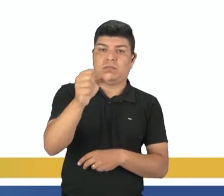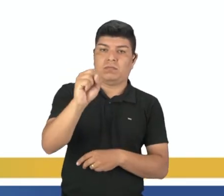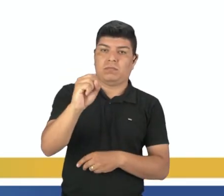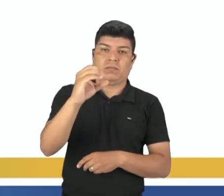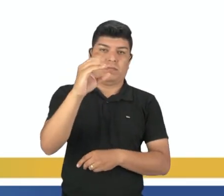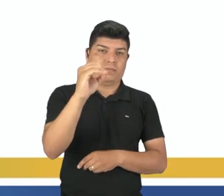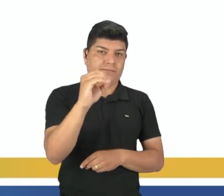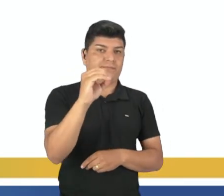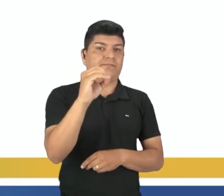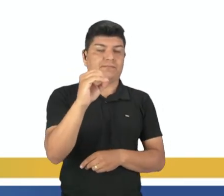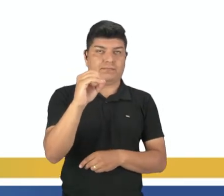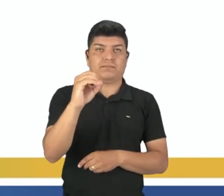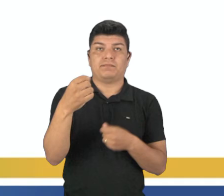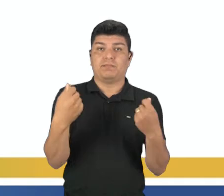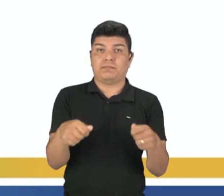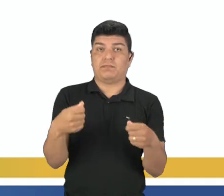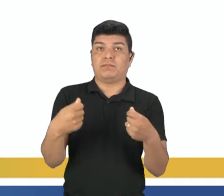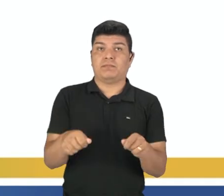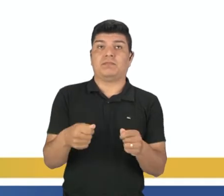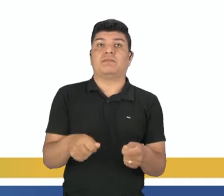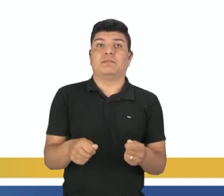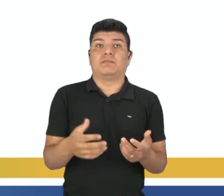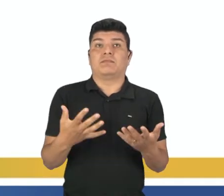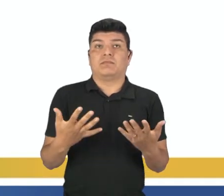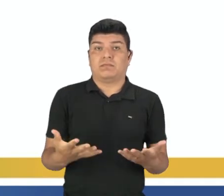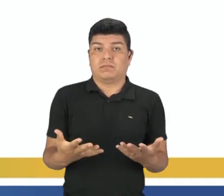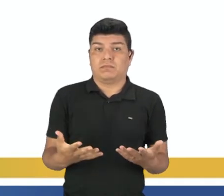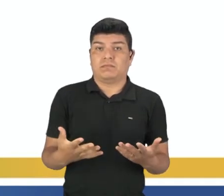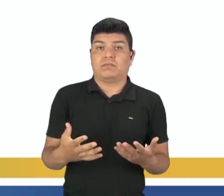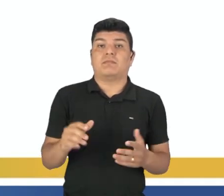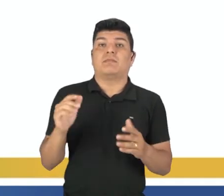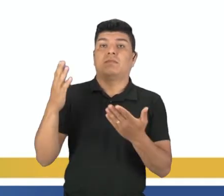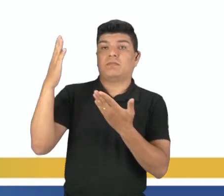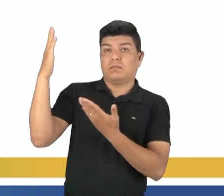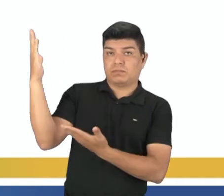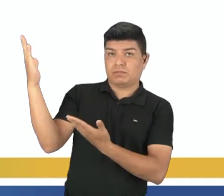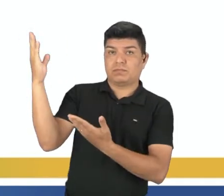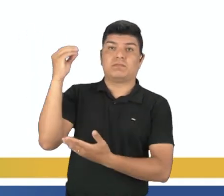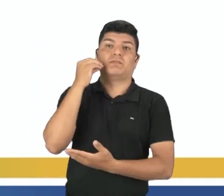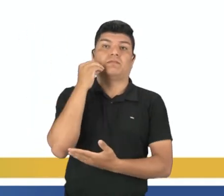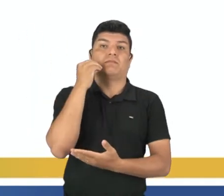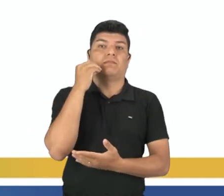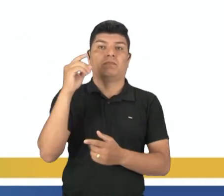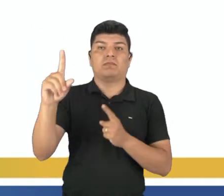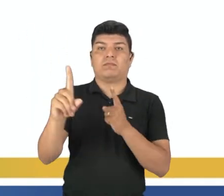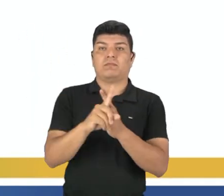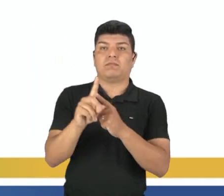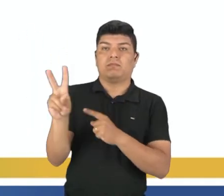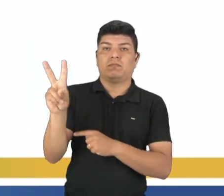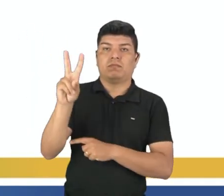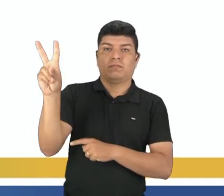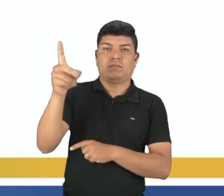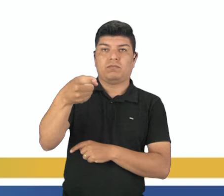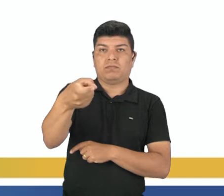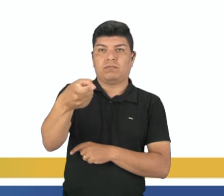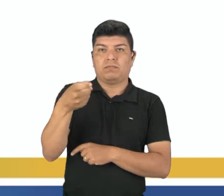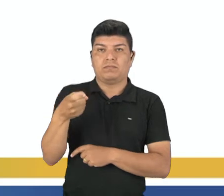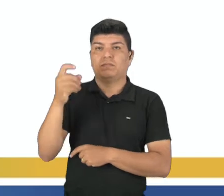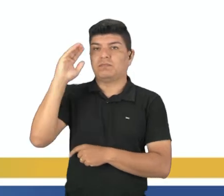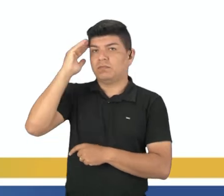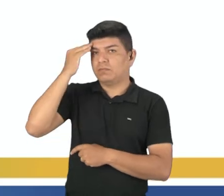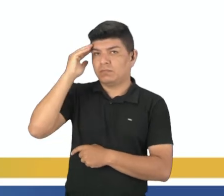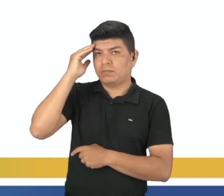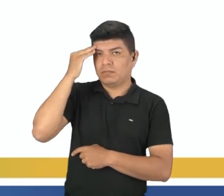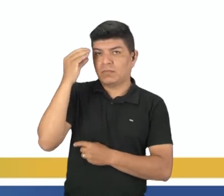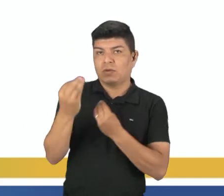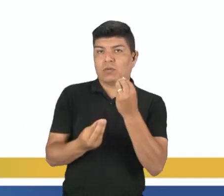aí, nós precisamos recorrer realmente, né, à equação para tentar encontrar o valor de x e entender aí como é